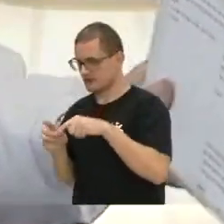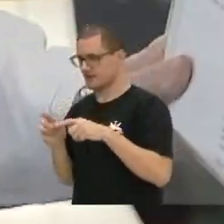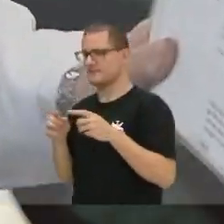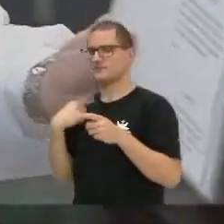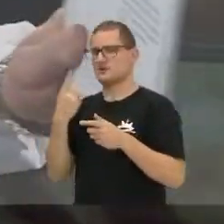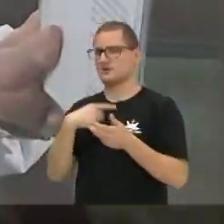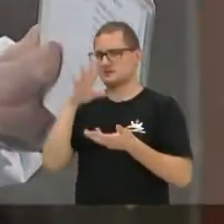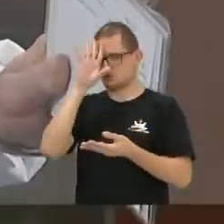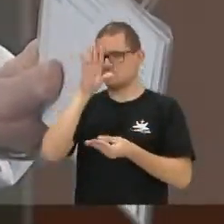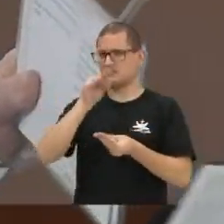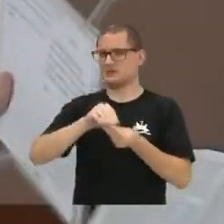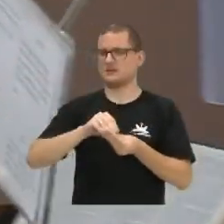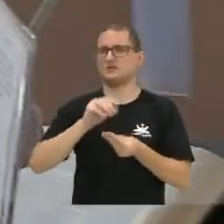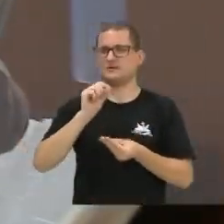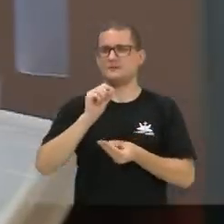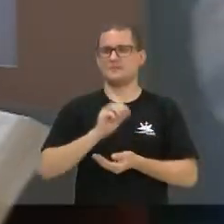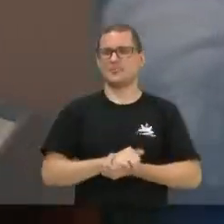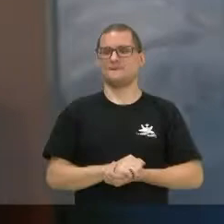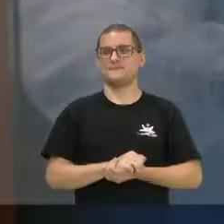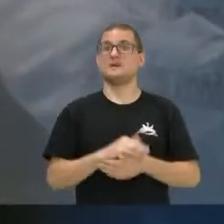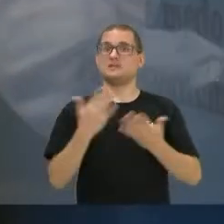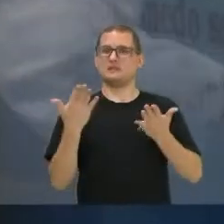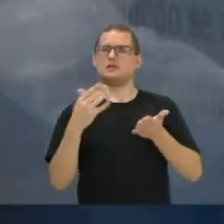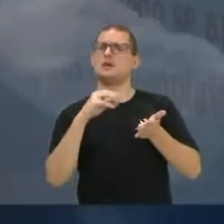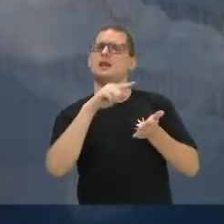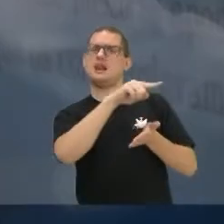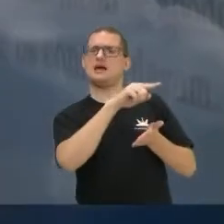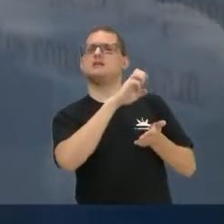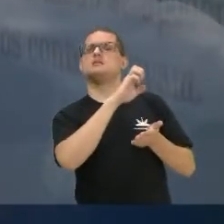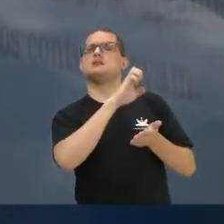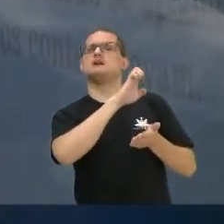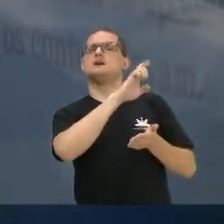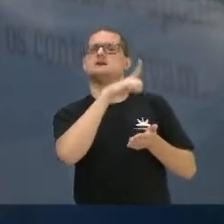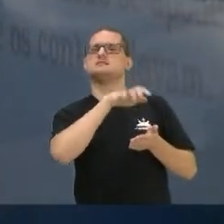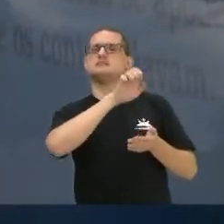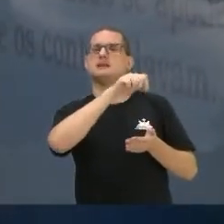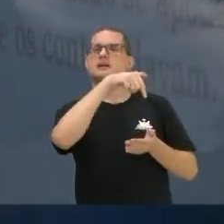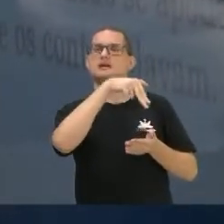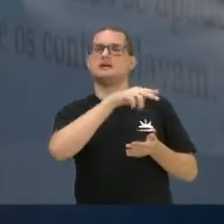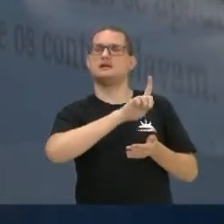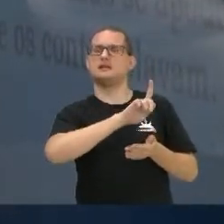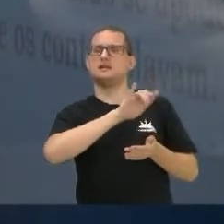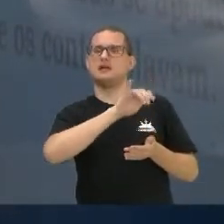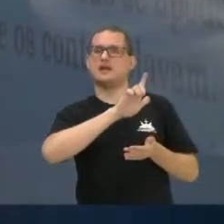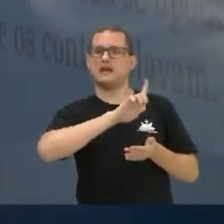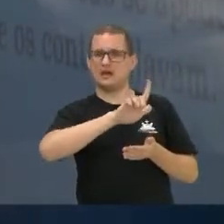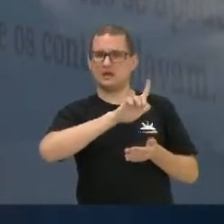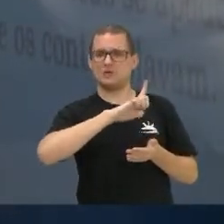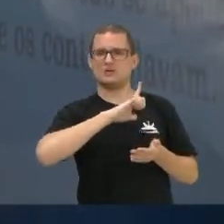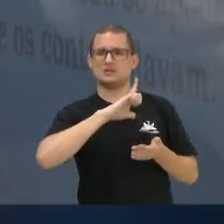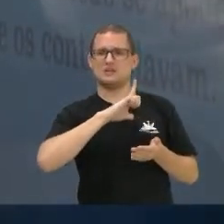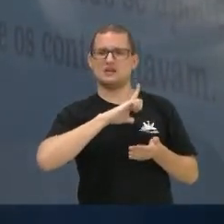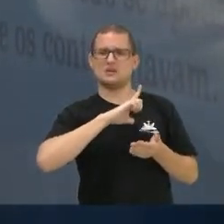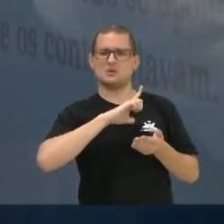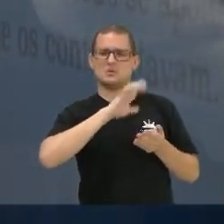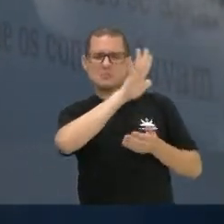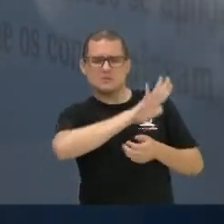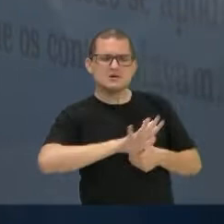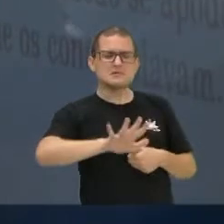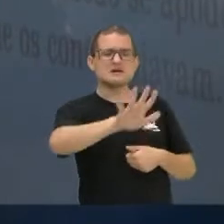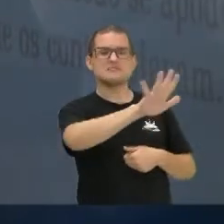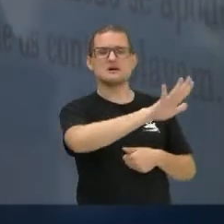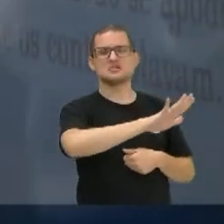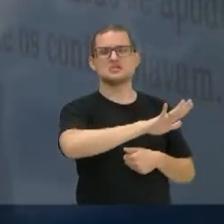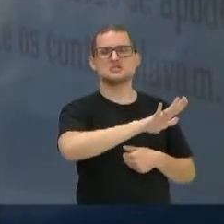quando tudo lá em ezequiel 37 avião uma imagem de um campo de ossos ressequidos